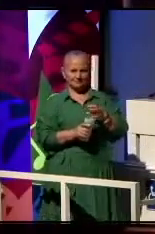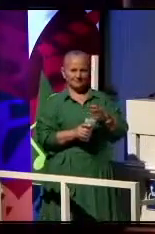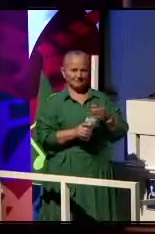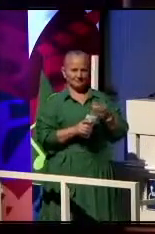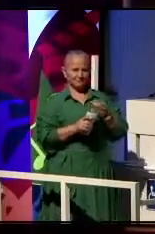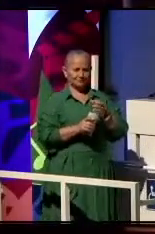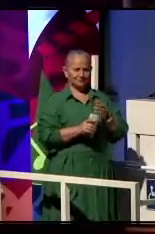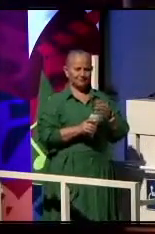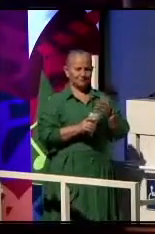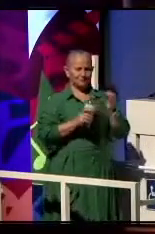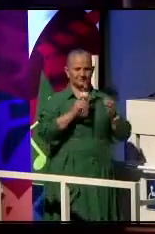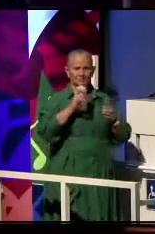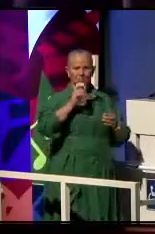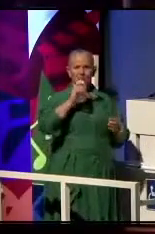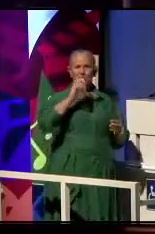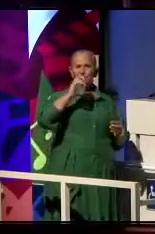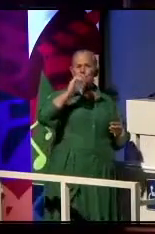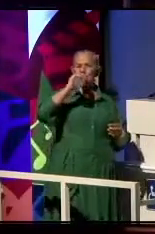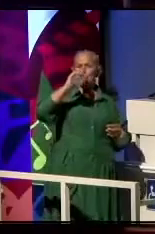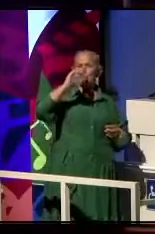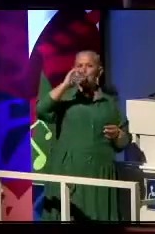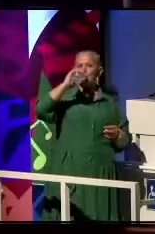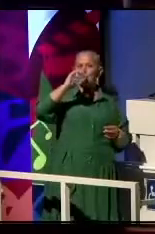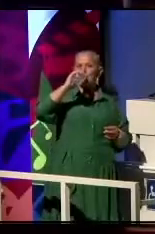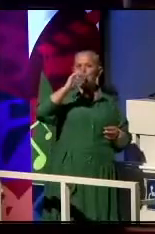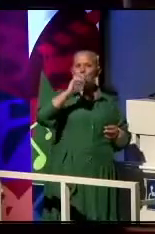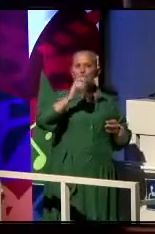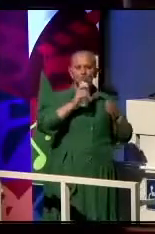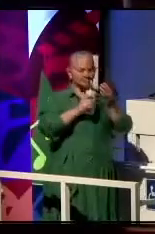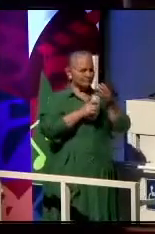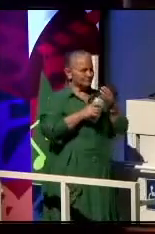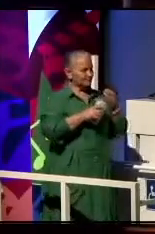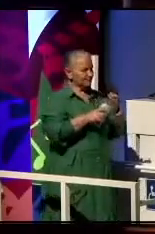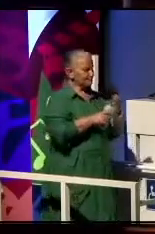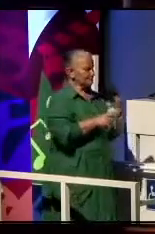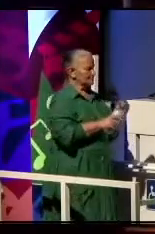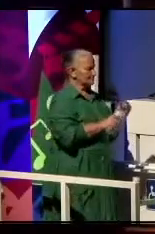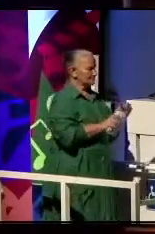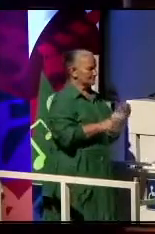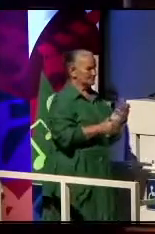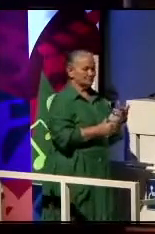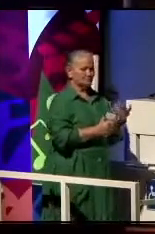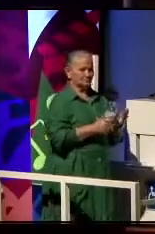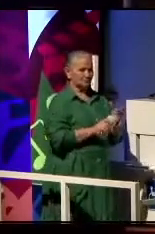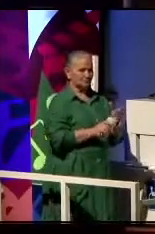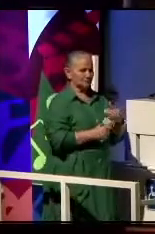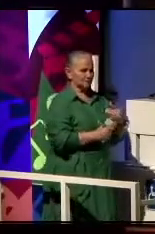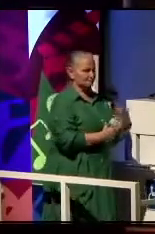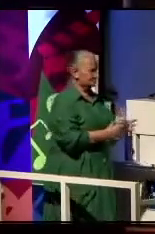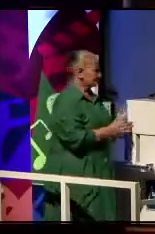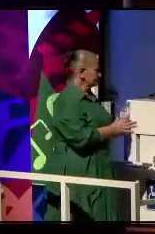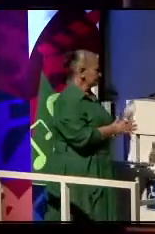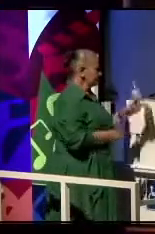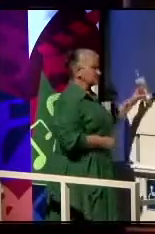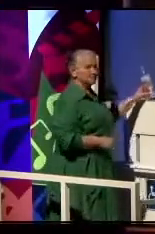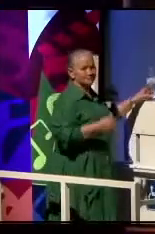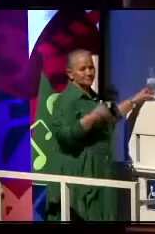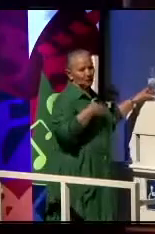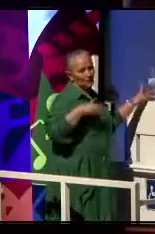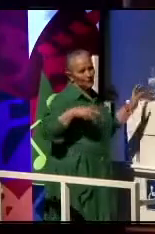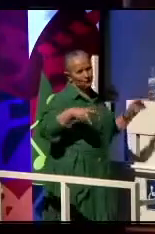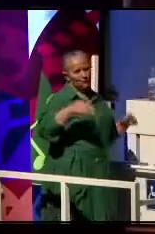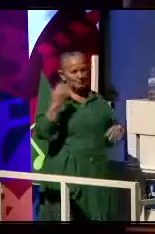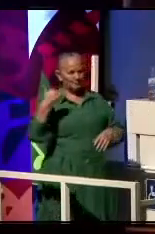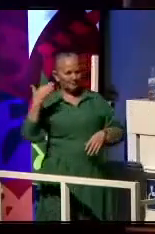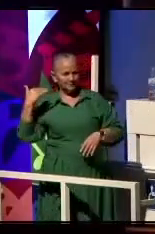aqui. Que eu e Yuri fomos fazer uma classe na EMESP, em São Paulo, Escola de Música, né,